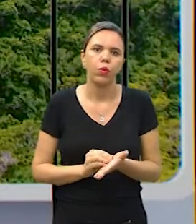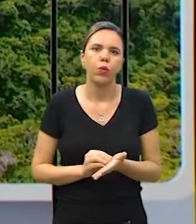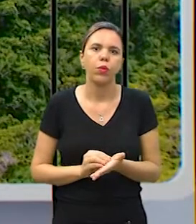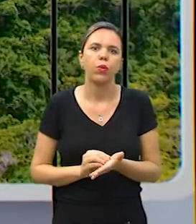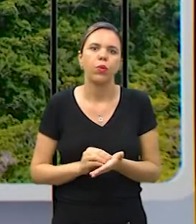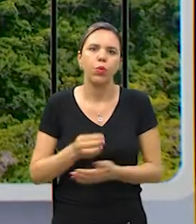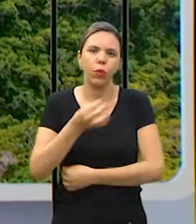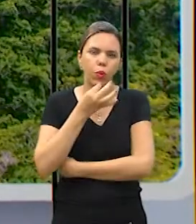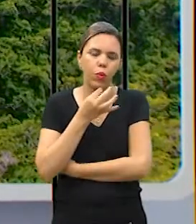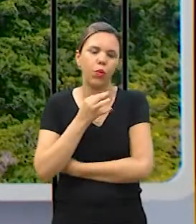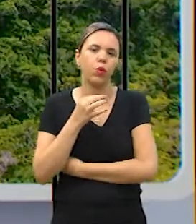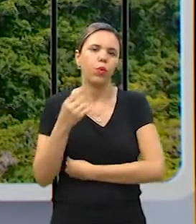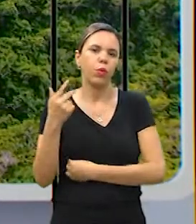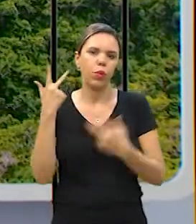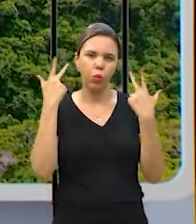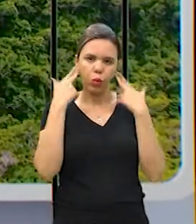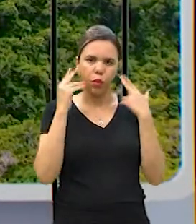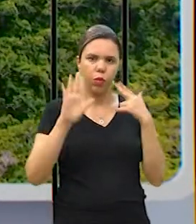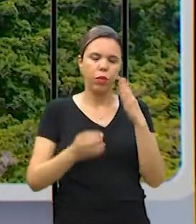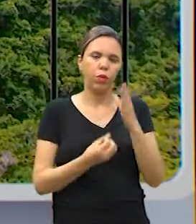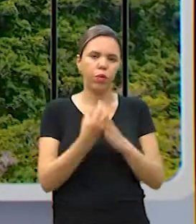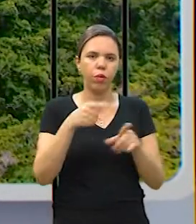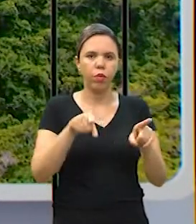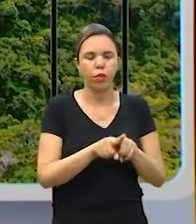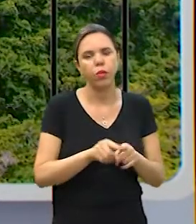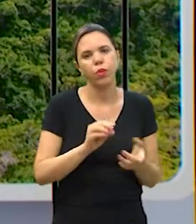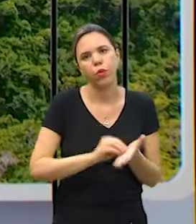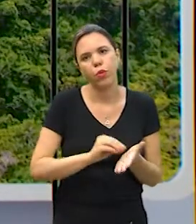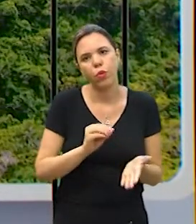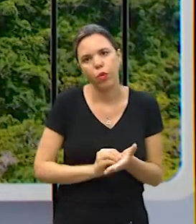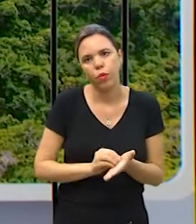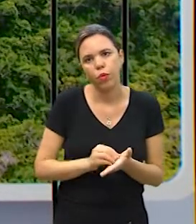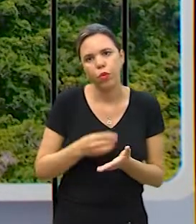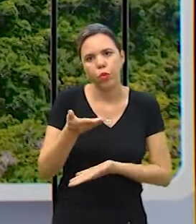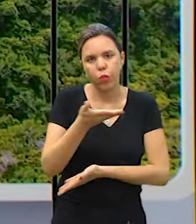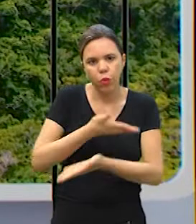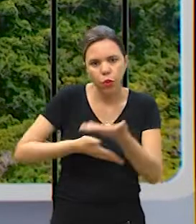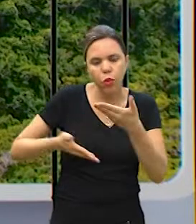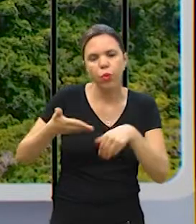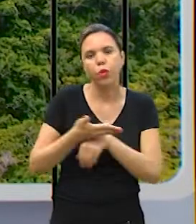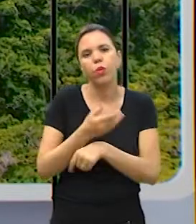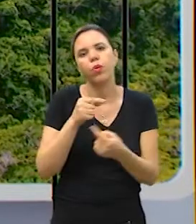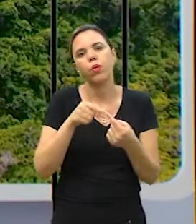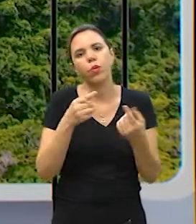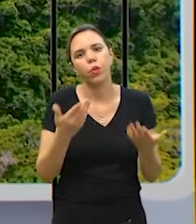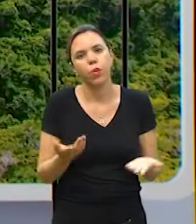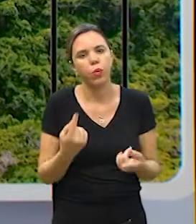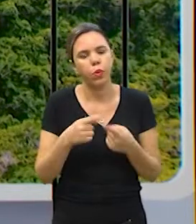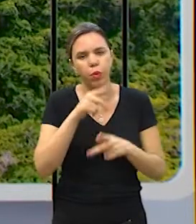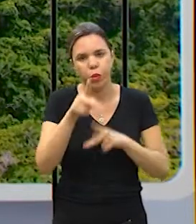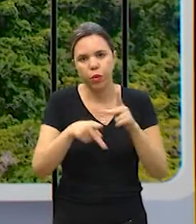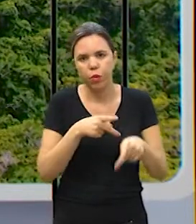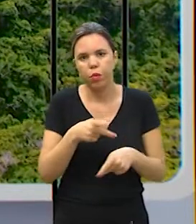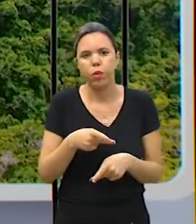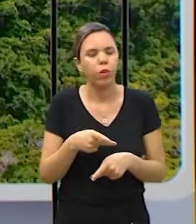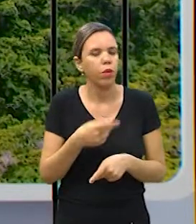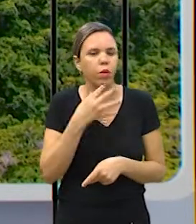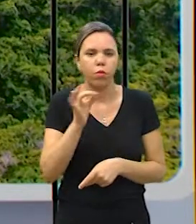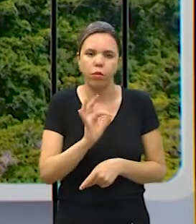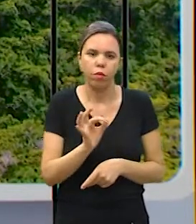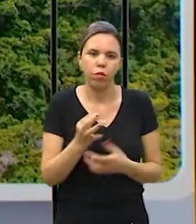da escuta, naturalmente, gera também uma falta de envolvimento direto, porque as pessoas não